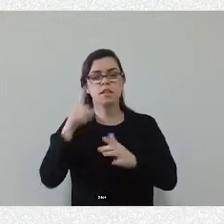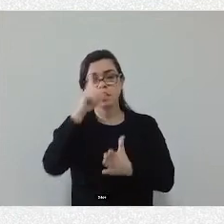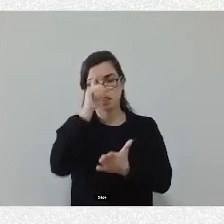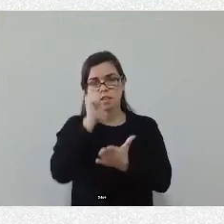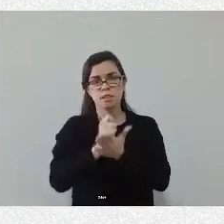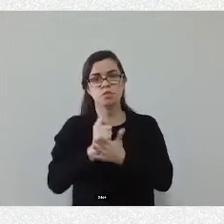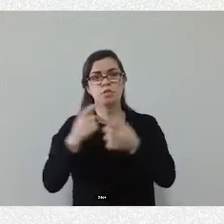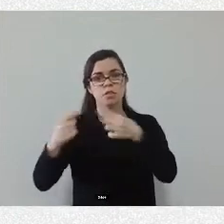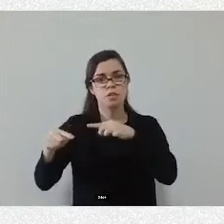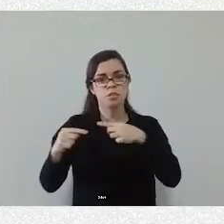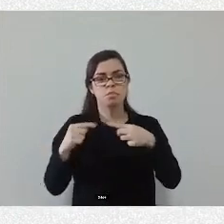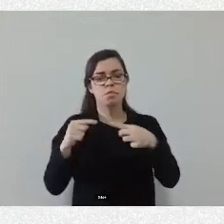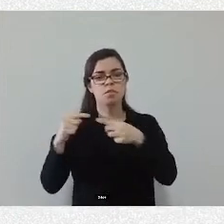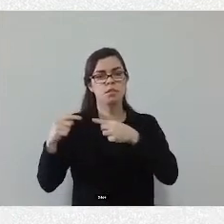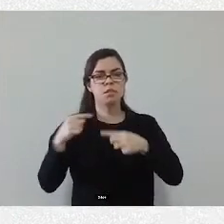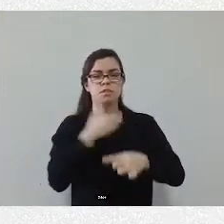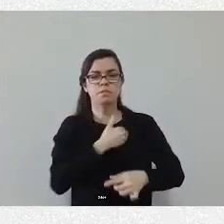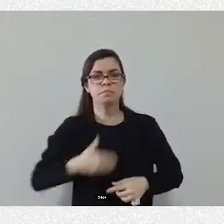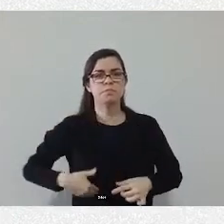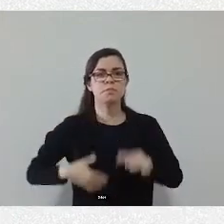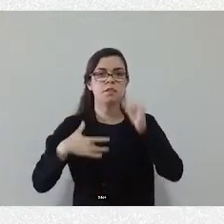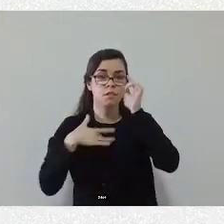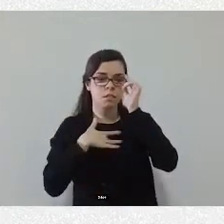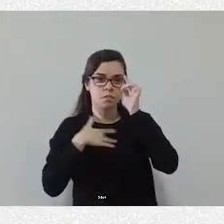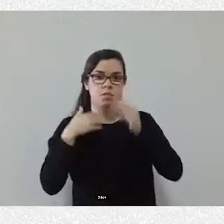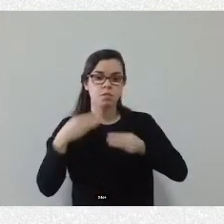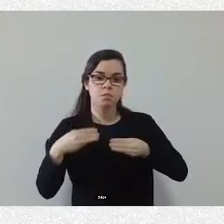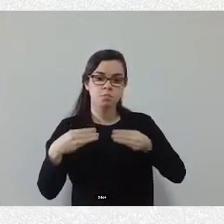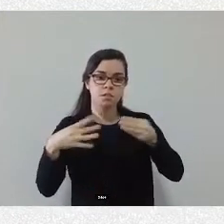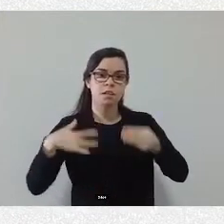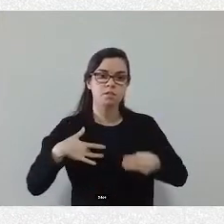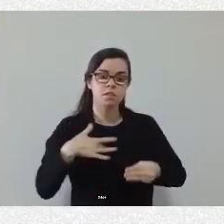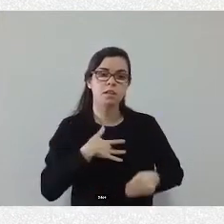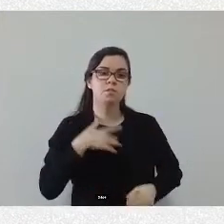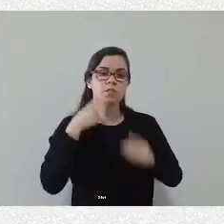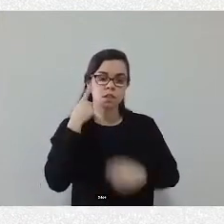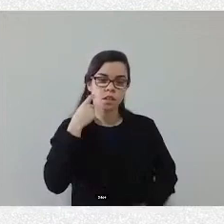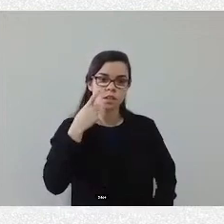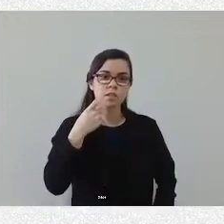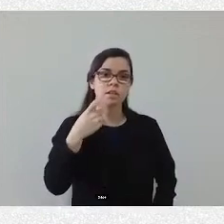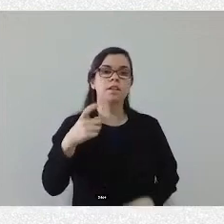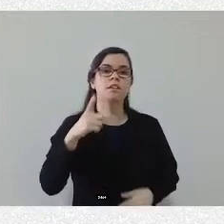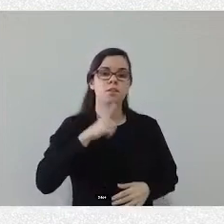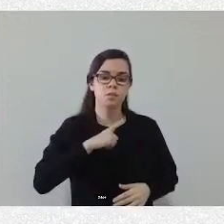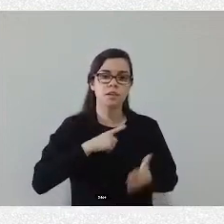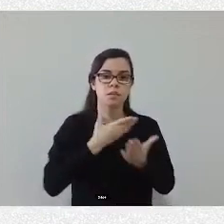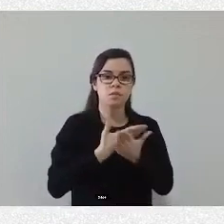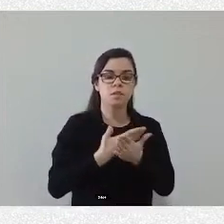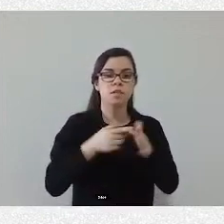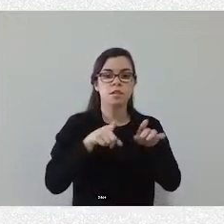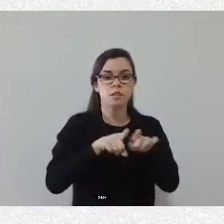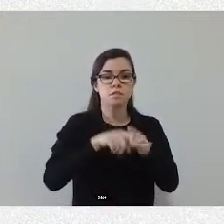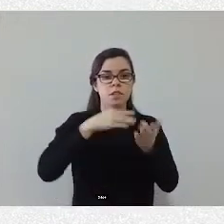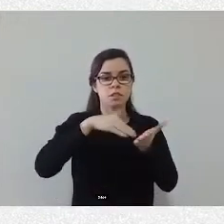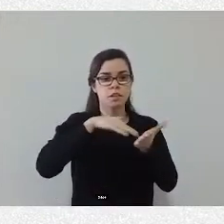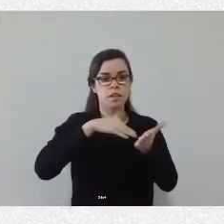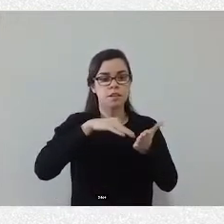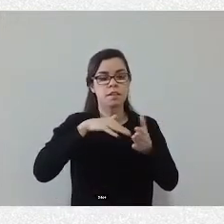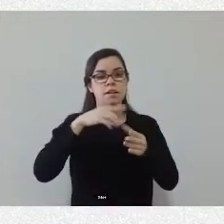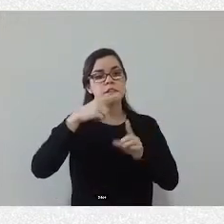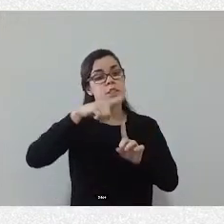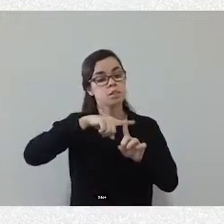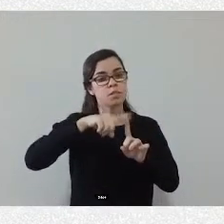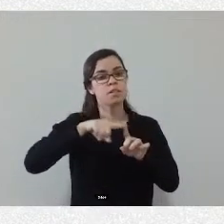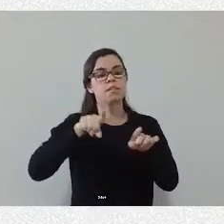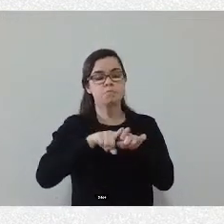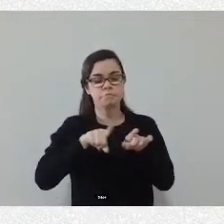tem interesse no estudo, vai estar acompanhando, né? Secretaria Municipal de Saúde de Toledo também. Então, acredito que nós temos dois pontos aqui,